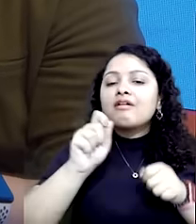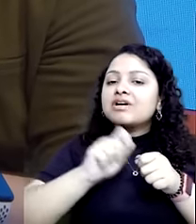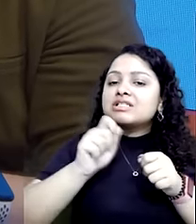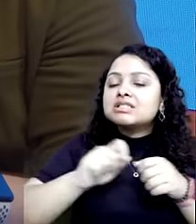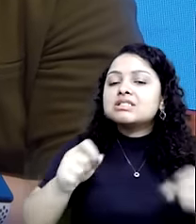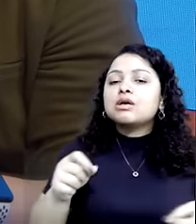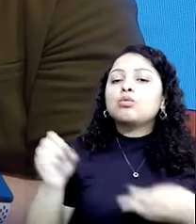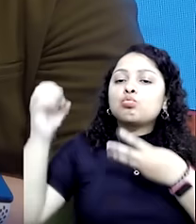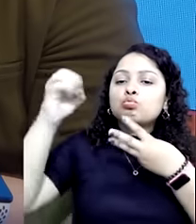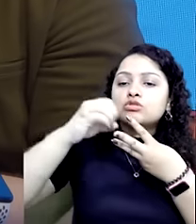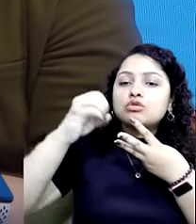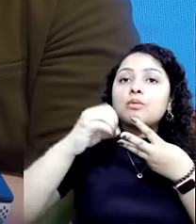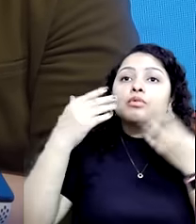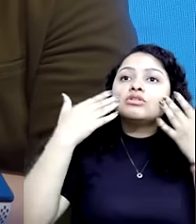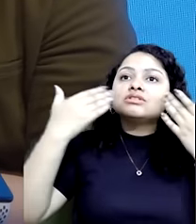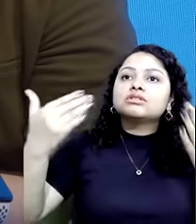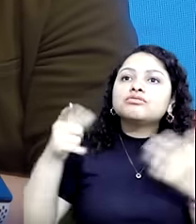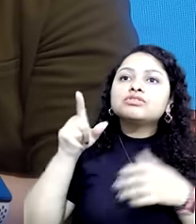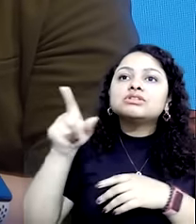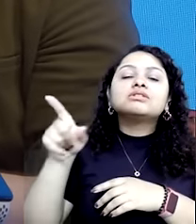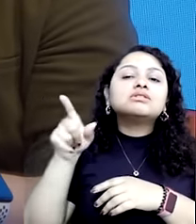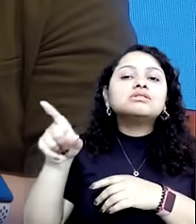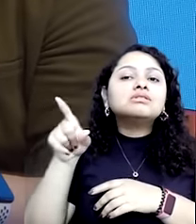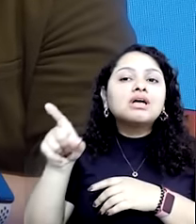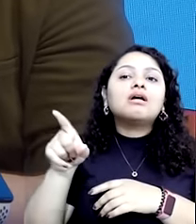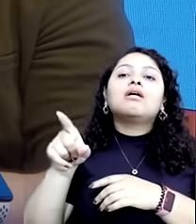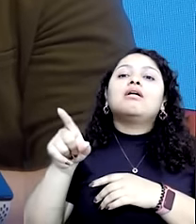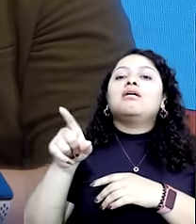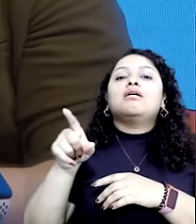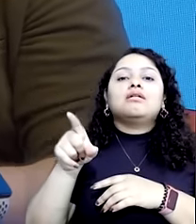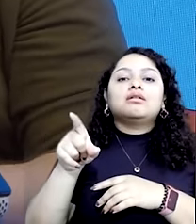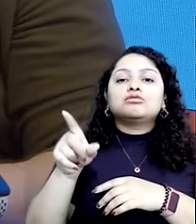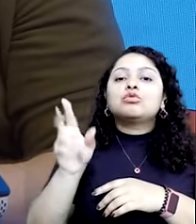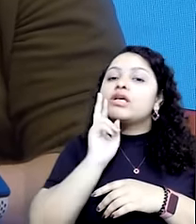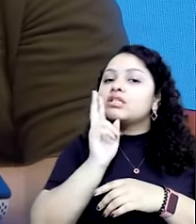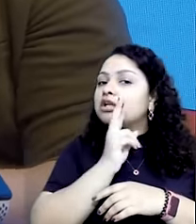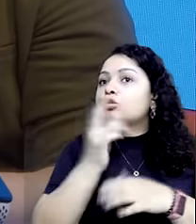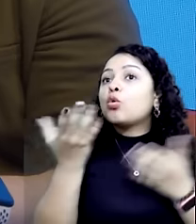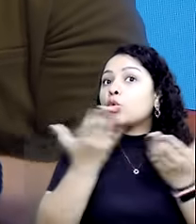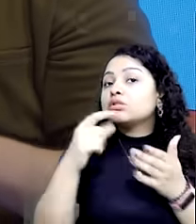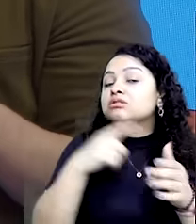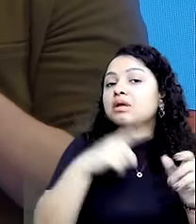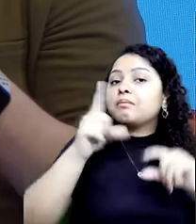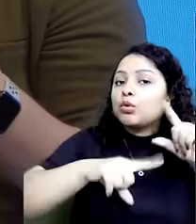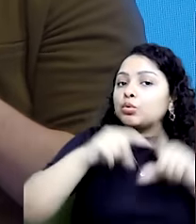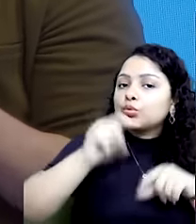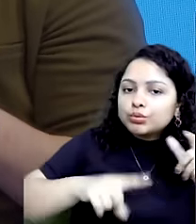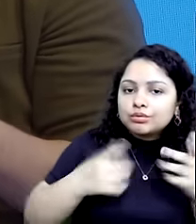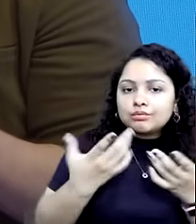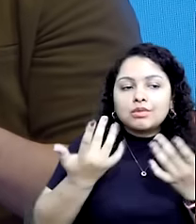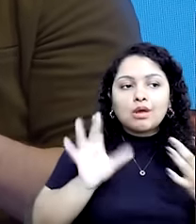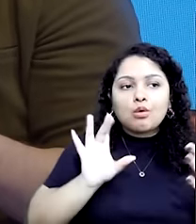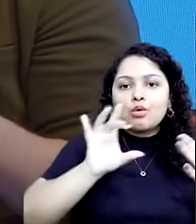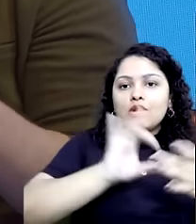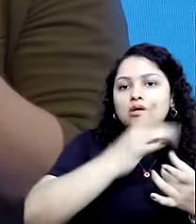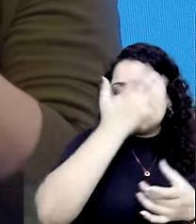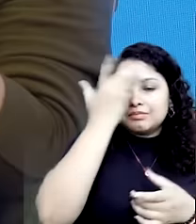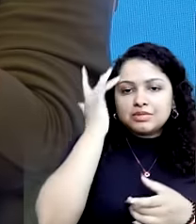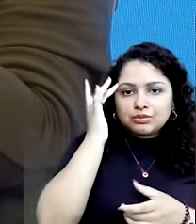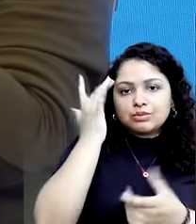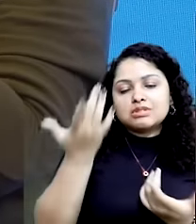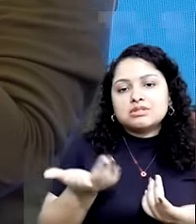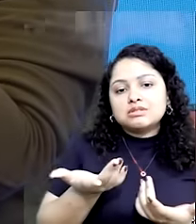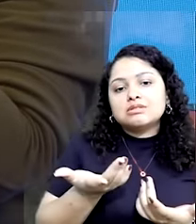mostrando você tá num restaurante as panelas no fogo ali mostrando olha hoje vai ter tal produto isso gera uma conexão com as pessoas isso